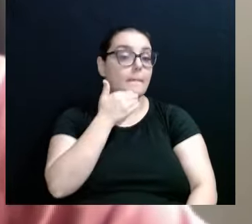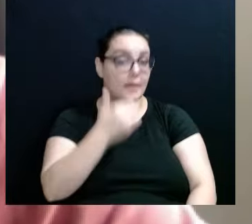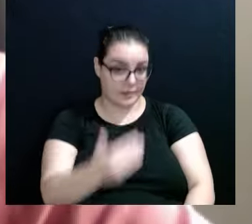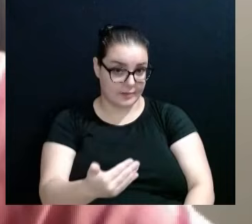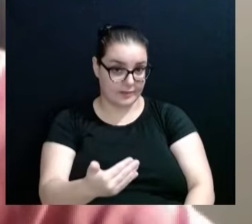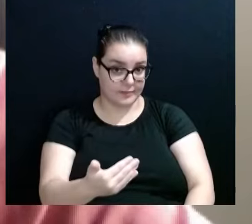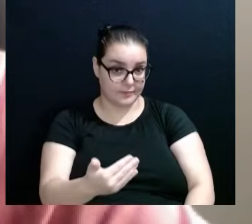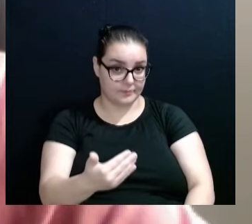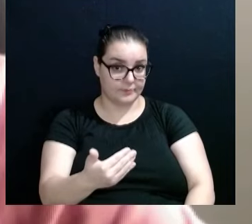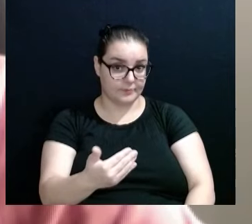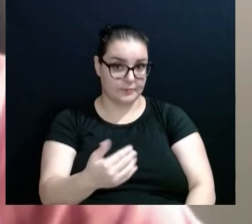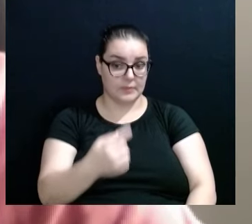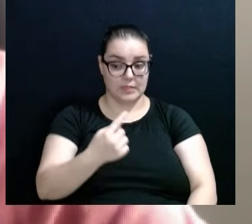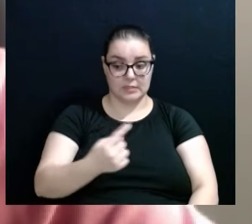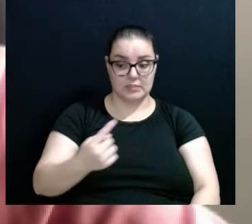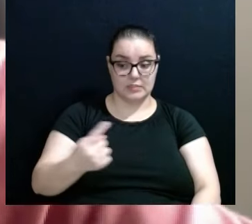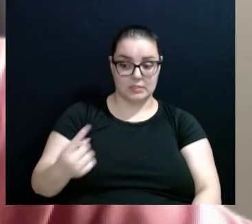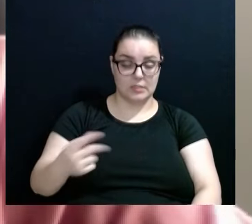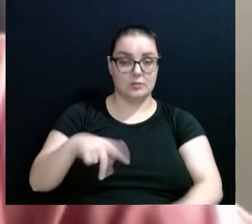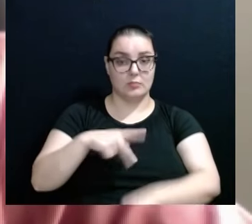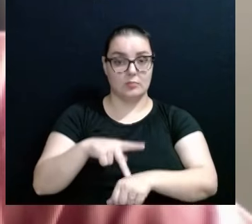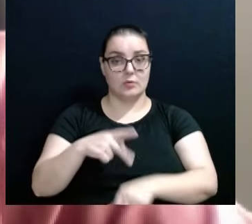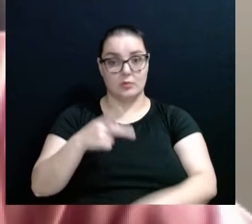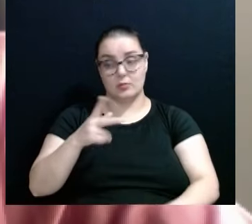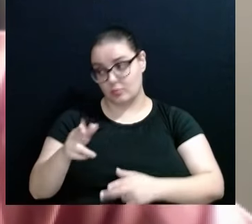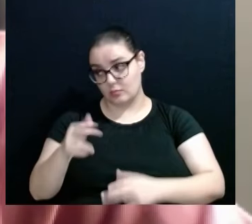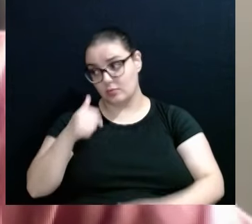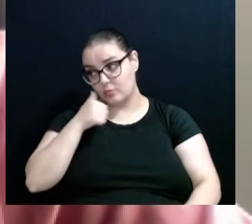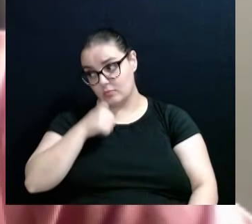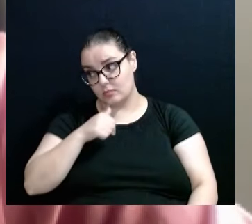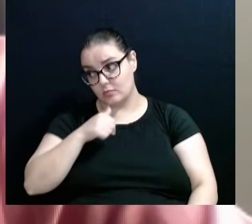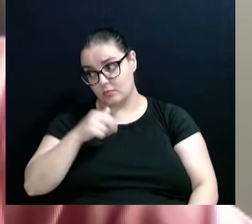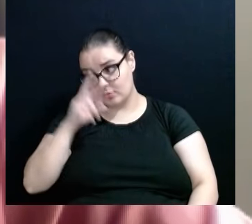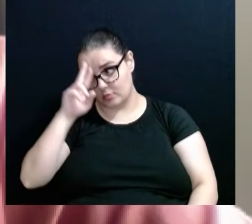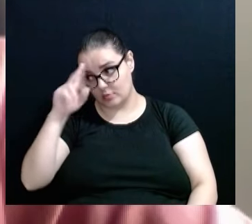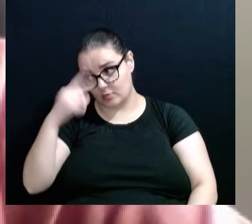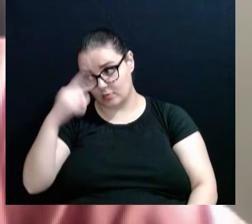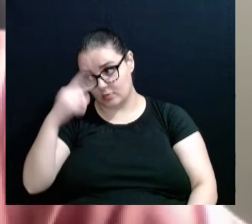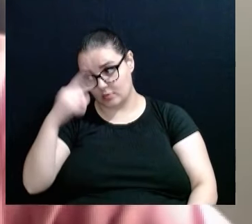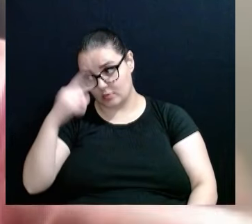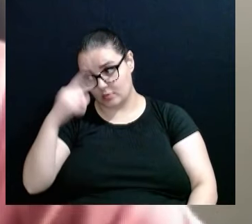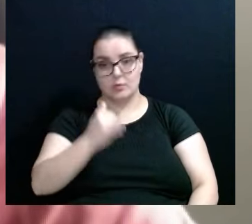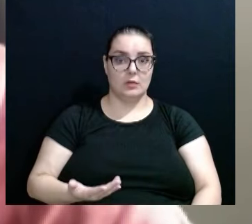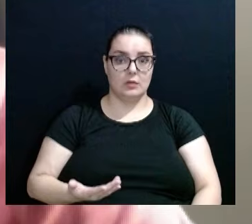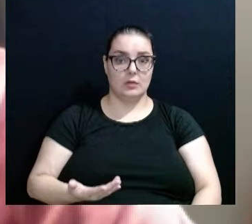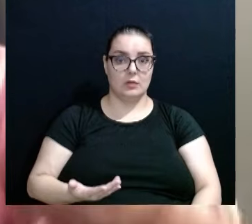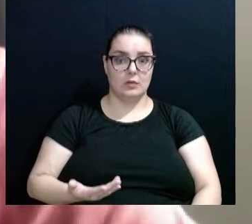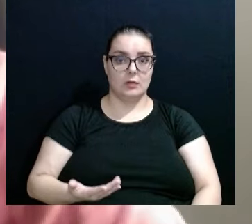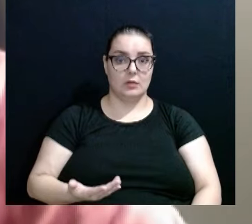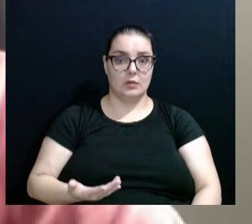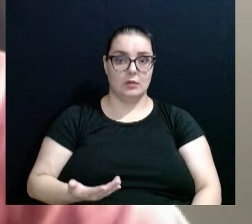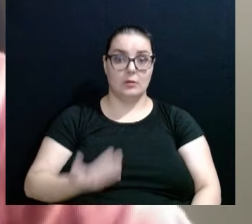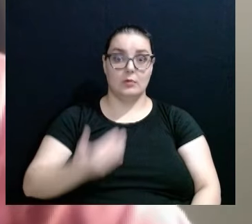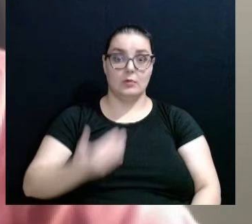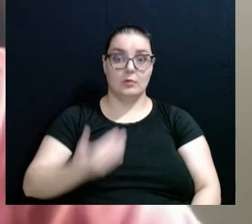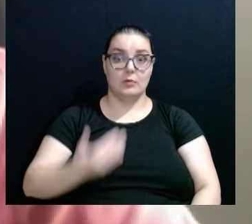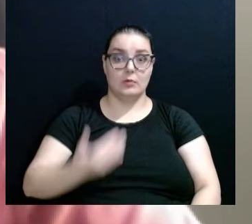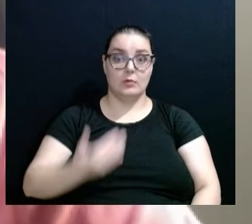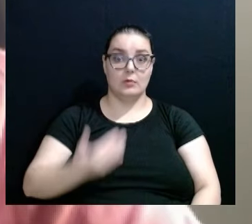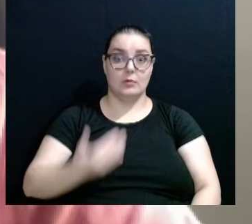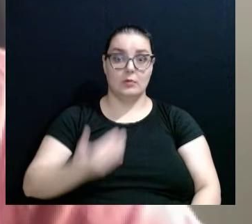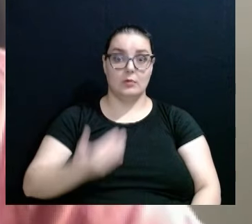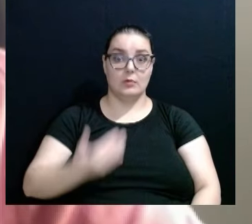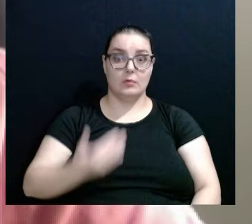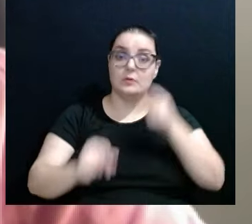dos países, desses cento e tantos países que você mencionou, pedem para os cientistas fazerem esse